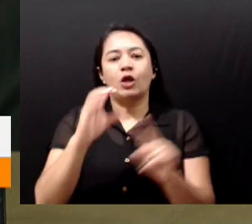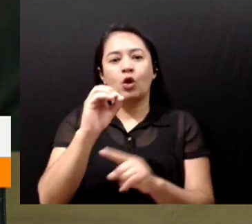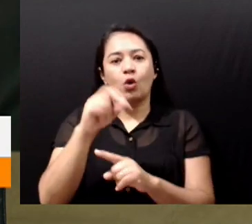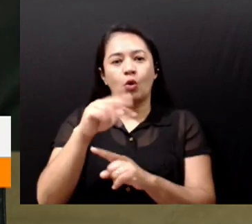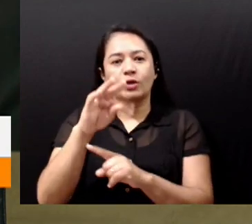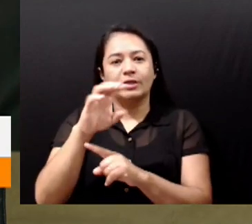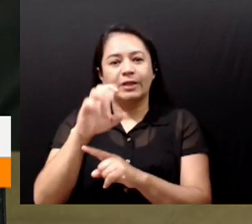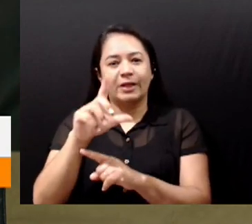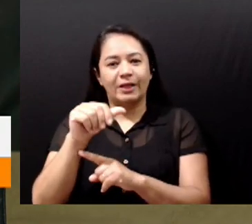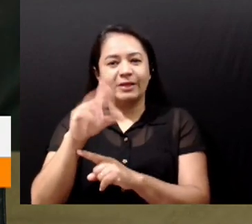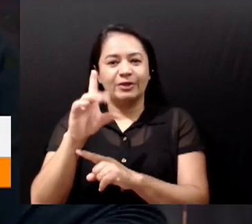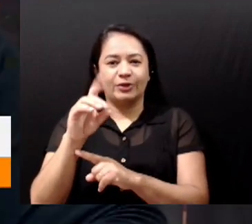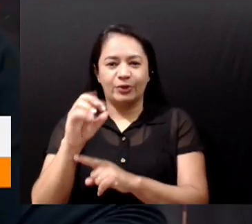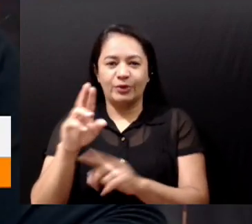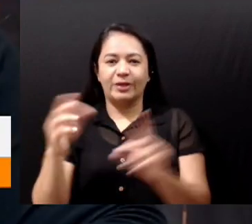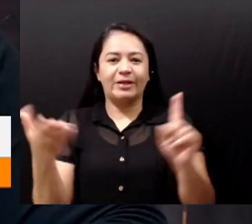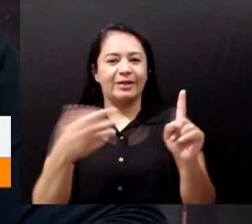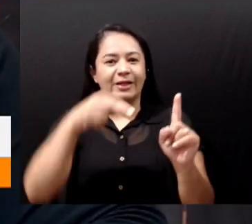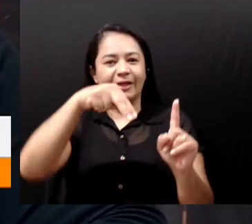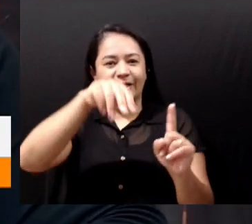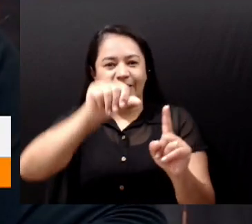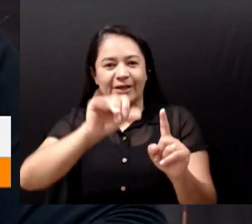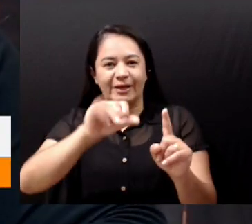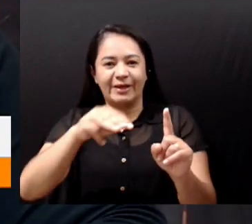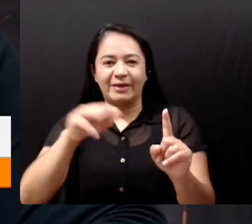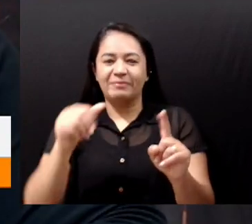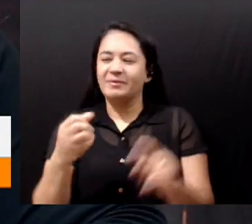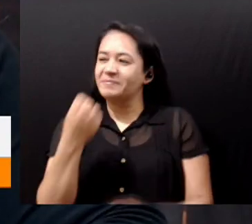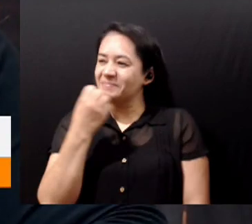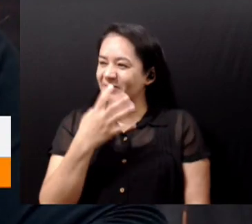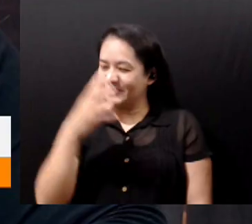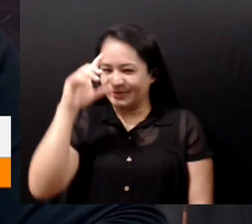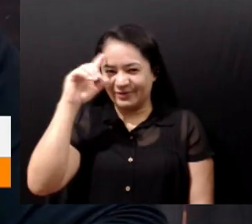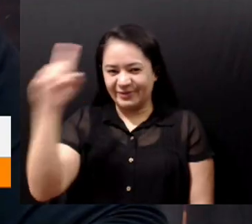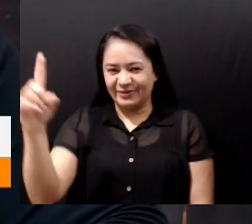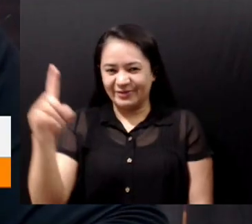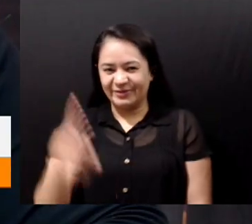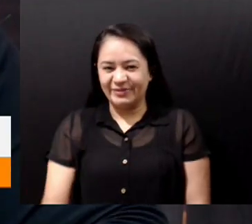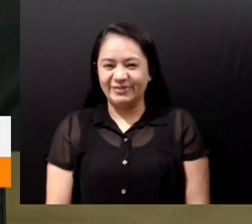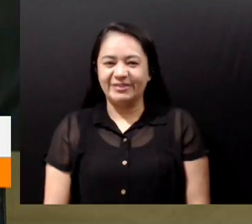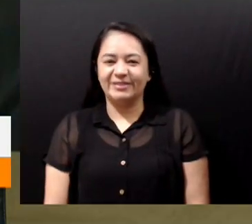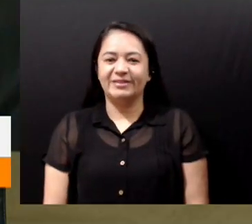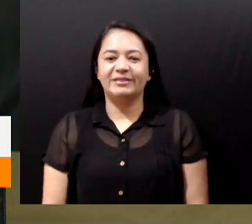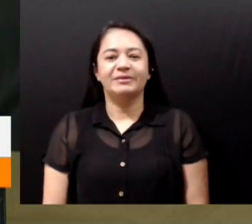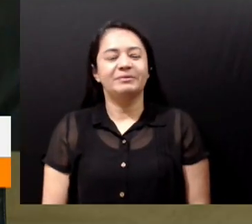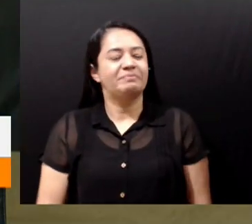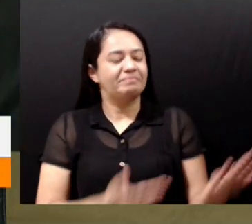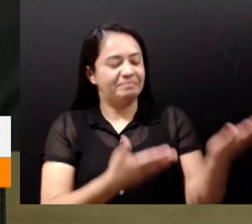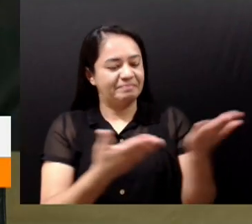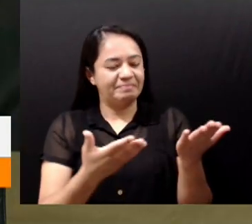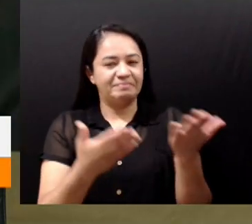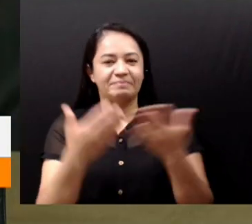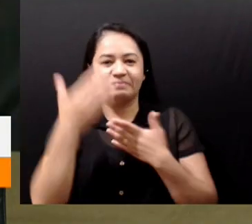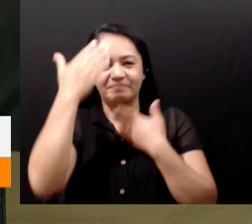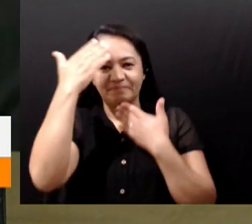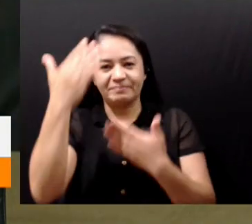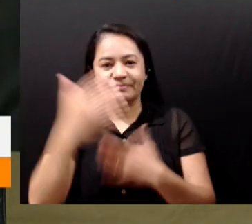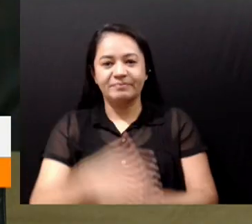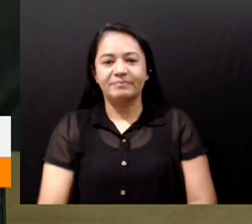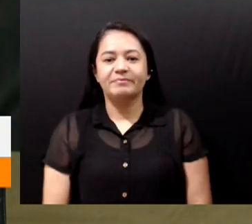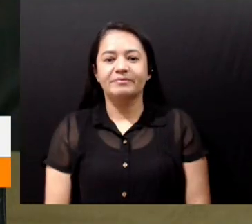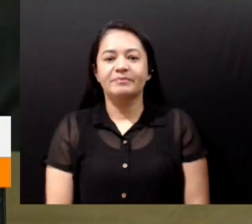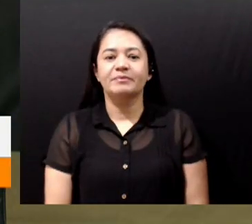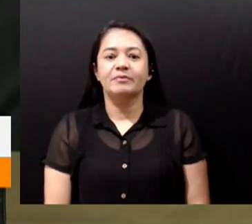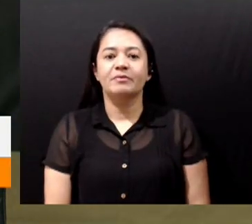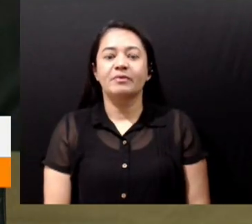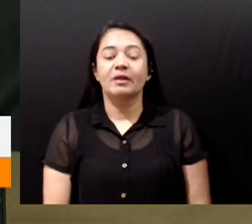muito bem-vinda, bom dia. Bom dia, obrigada. Obrigada pelo convite. Maravilha. Olha só, nós temos aqui um assunto